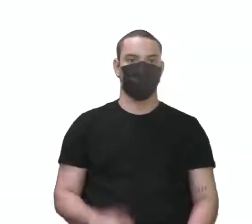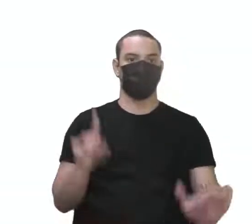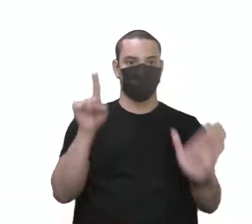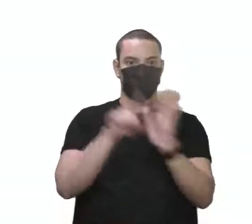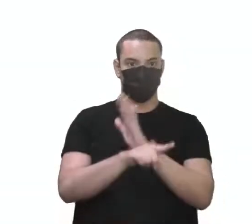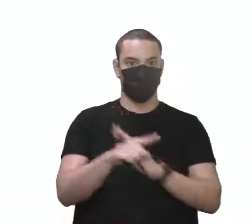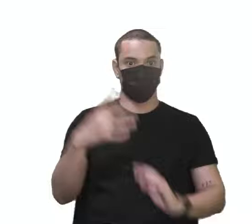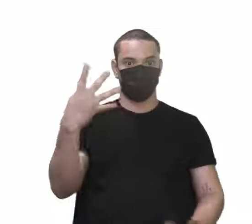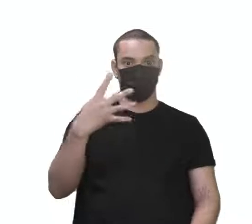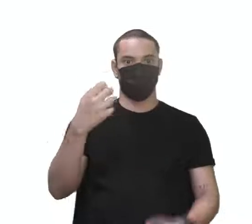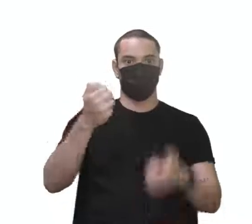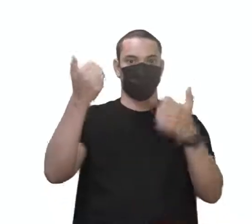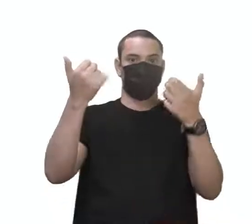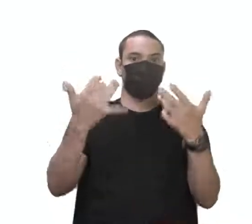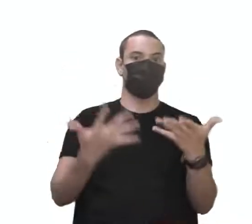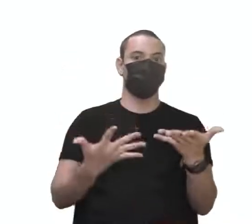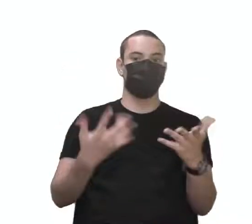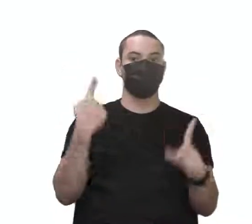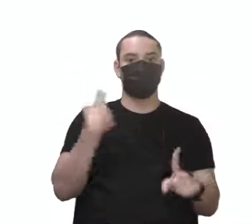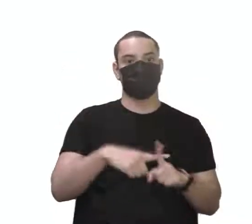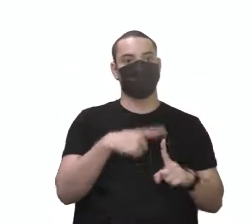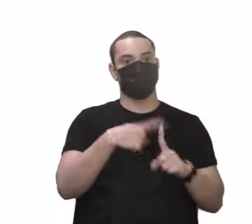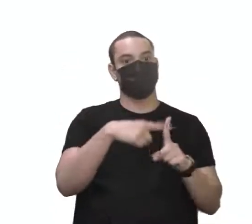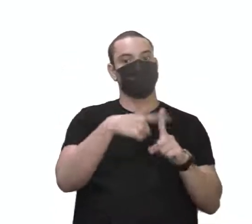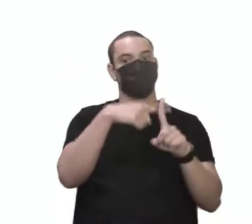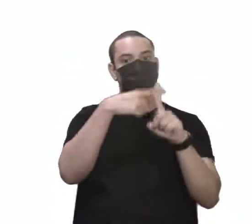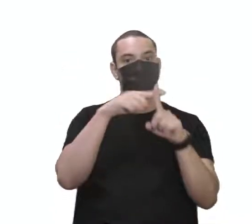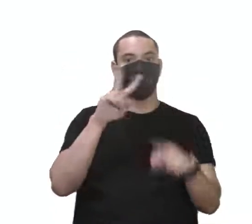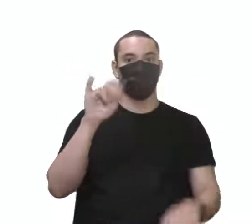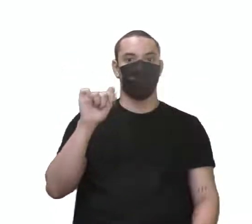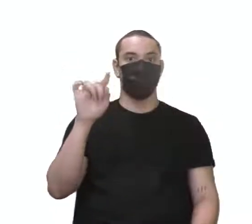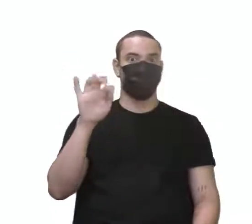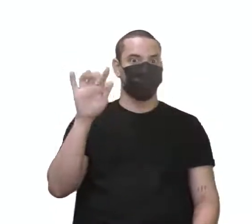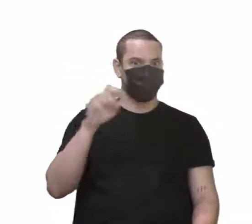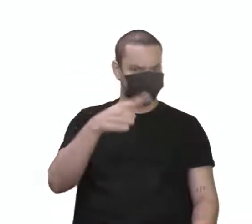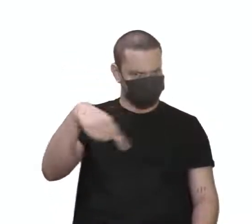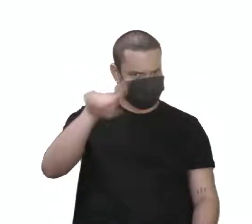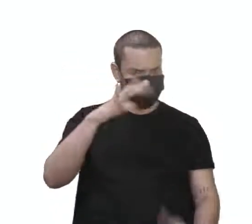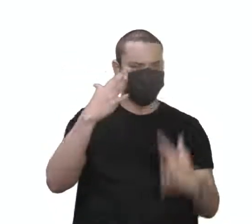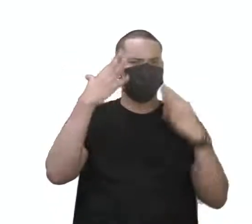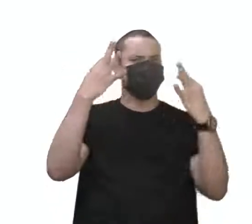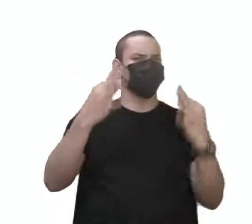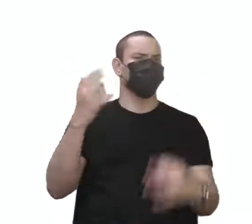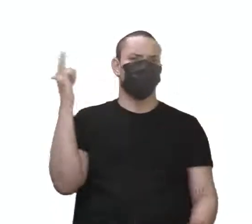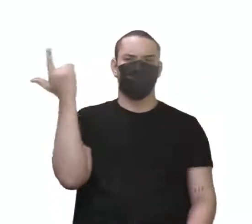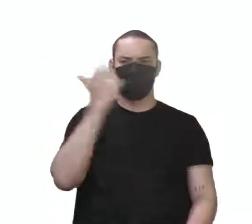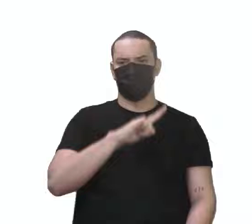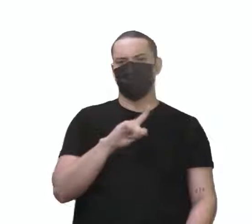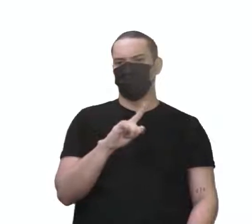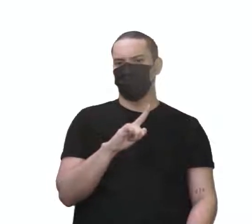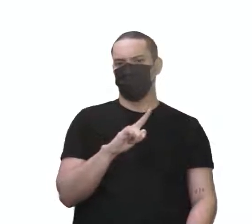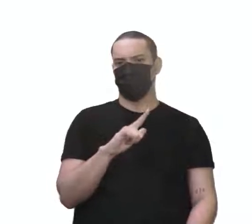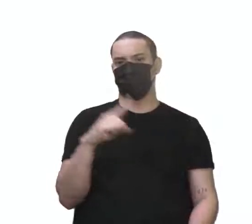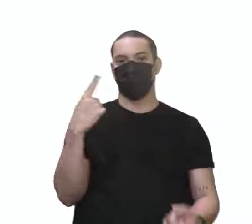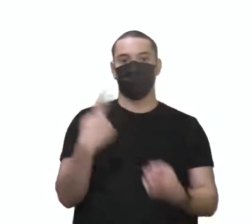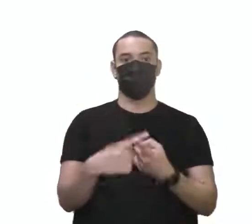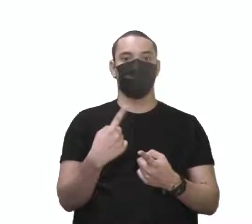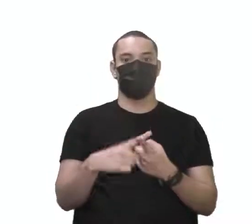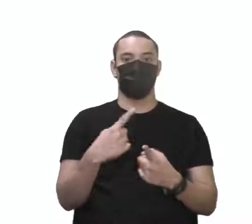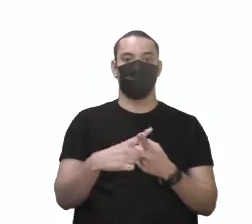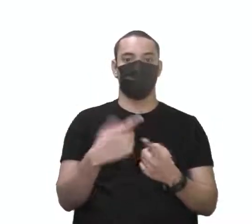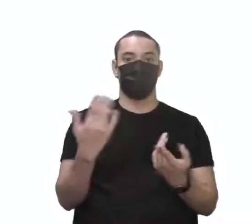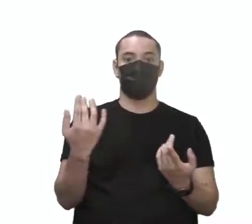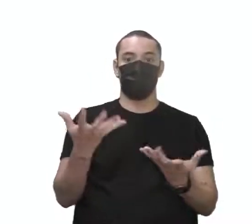Questão de número 4. Cite algumas vantagens. Olha, quem estava prestando atenção matou essa questão, né? Cite